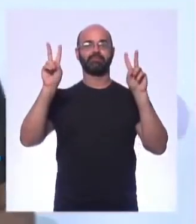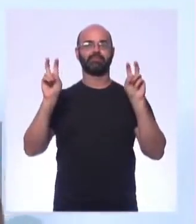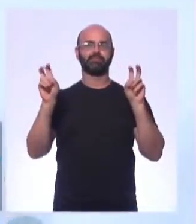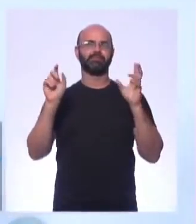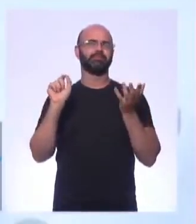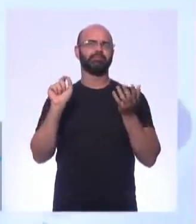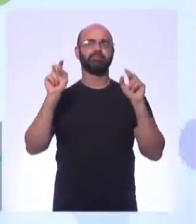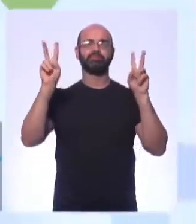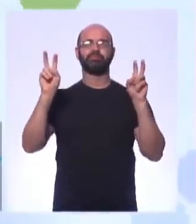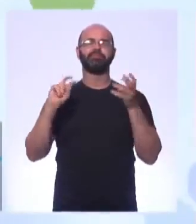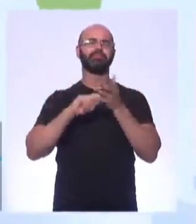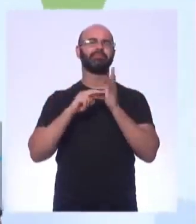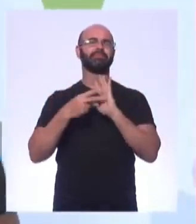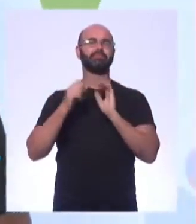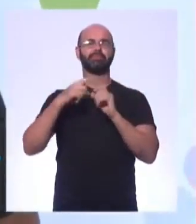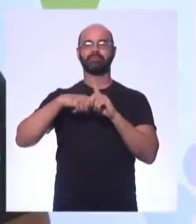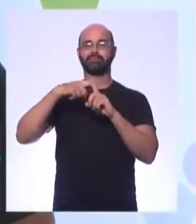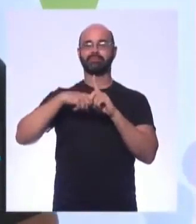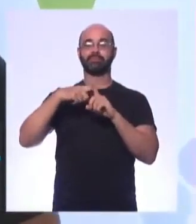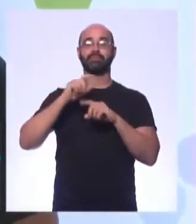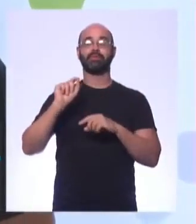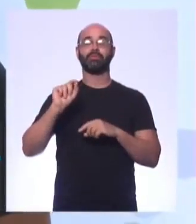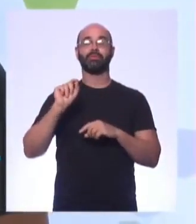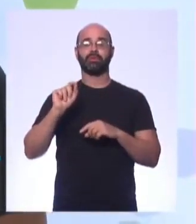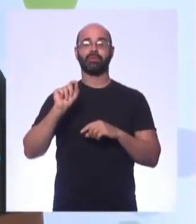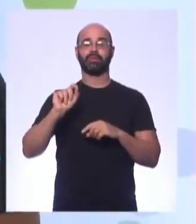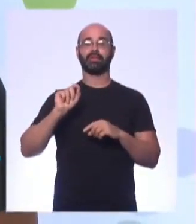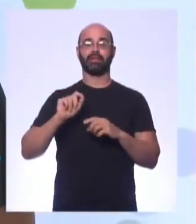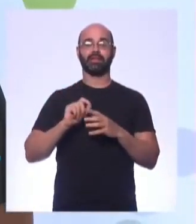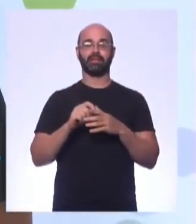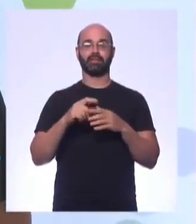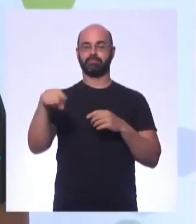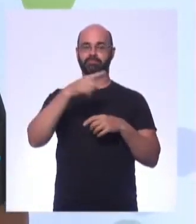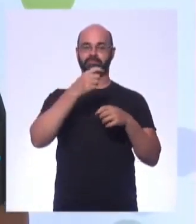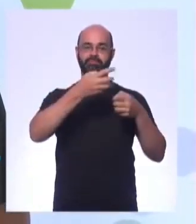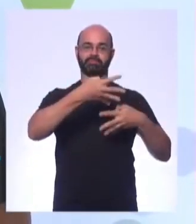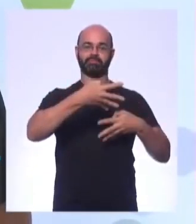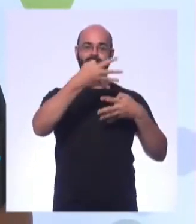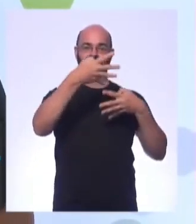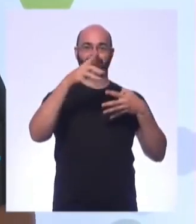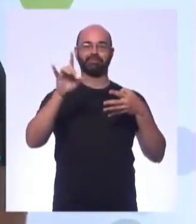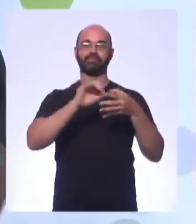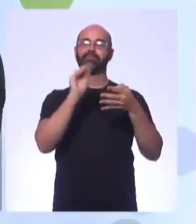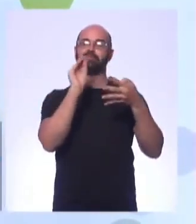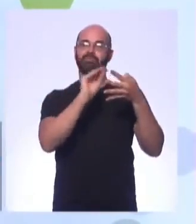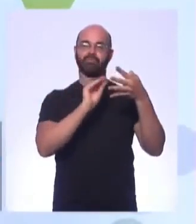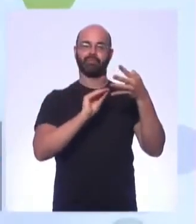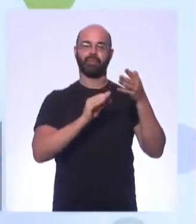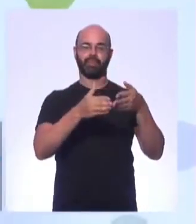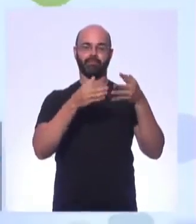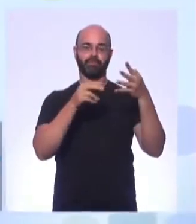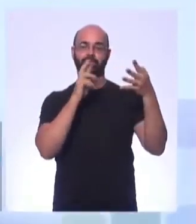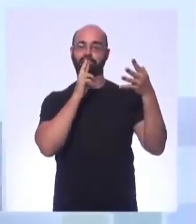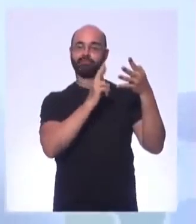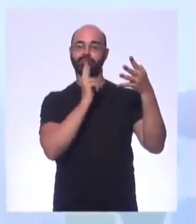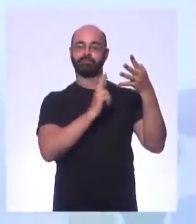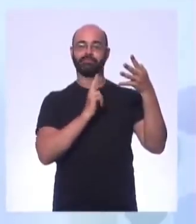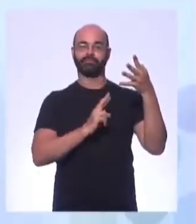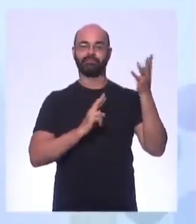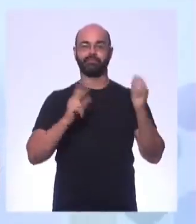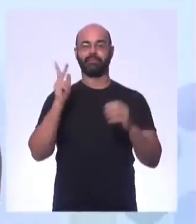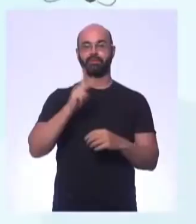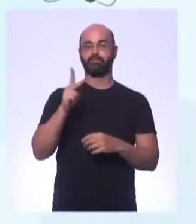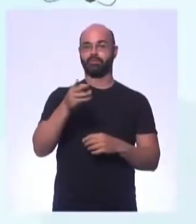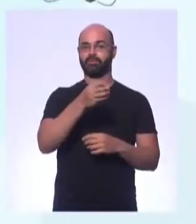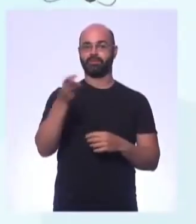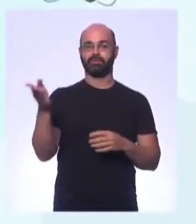Afinal, o que é temperatura? Coloque no chat aí, meus alunos, os professores aí.